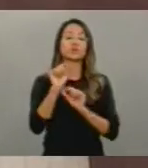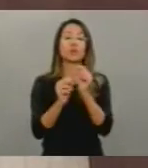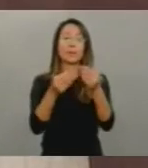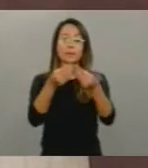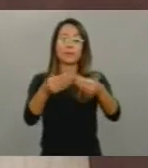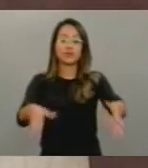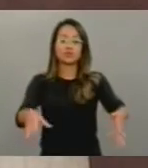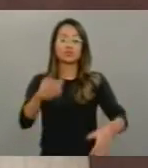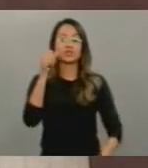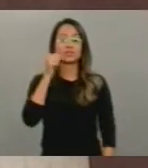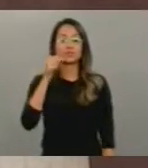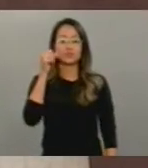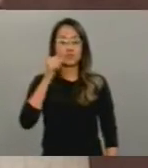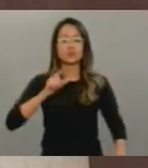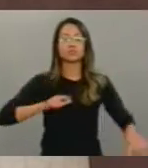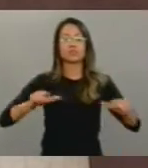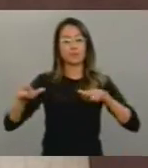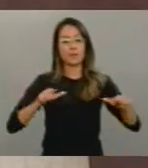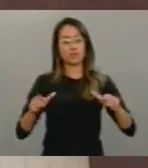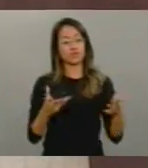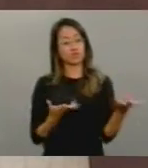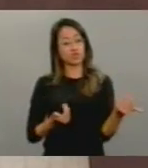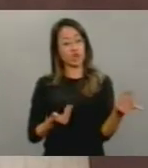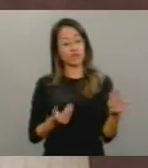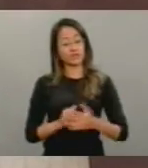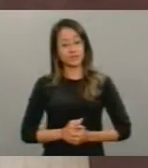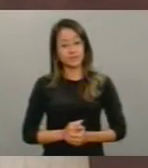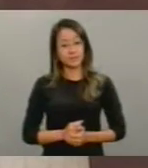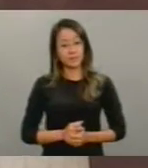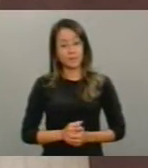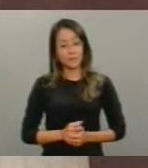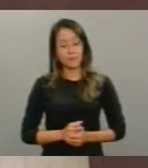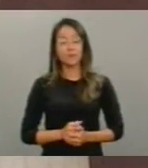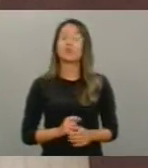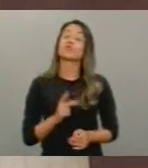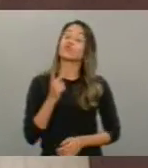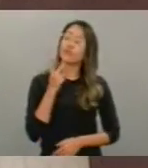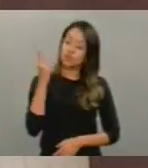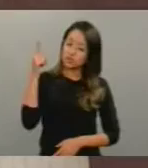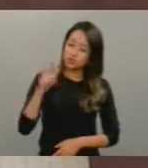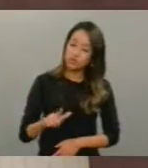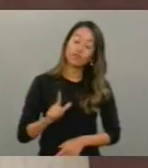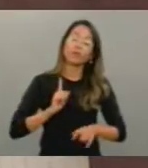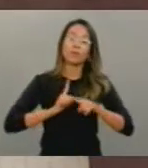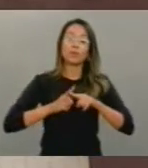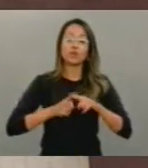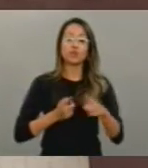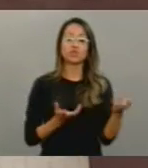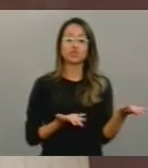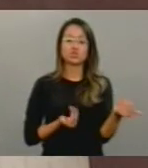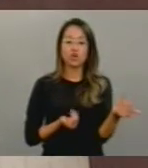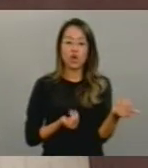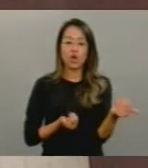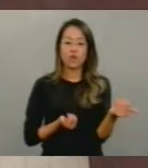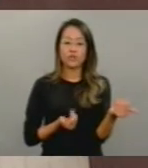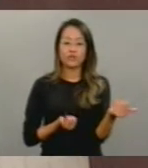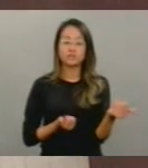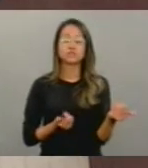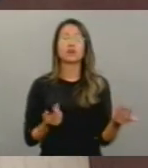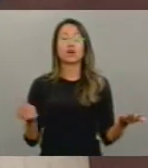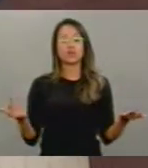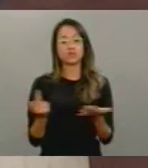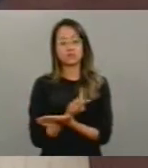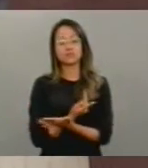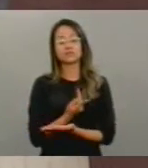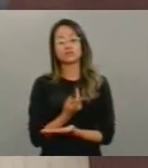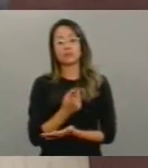mulheres trabalhadoras jovens, porque estas, repito, são as que mais ocupam funções